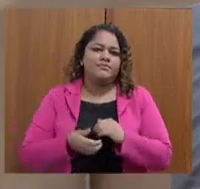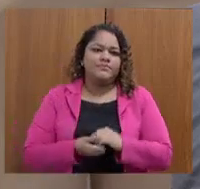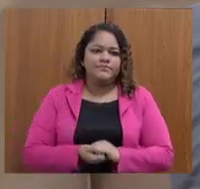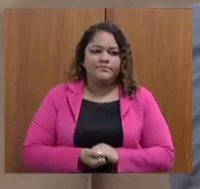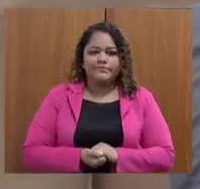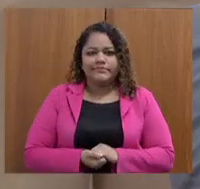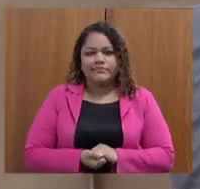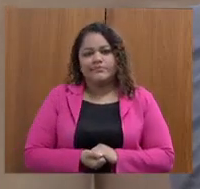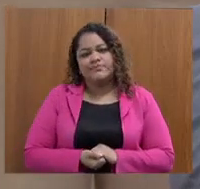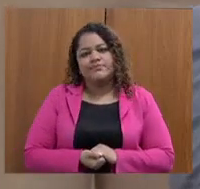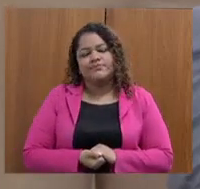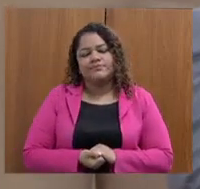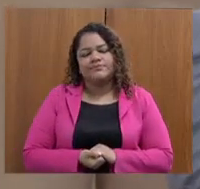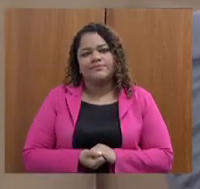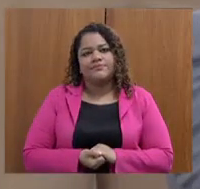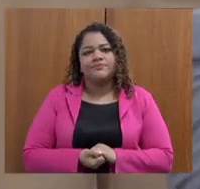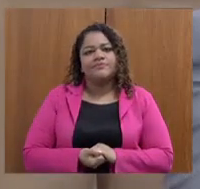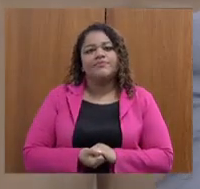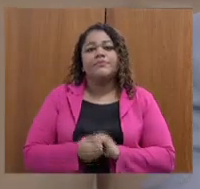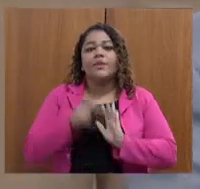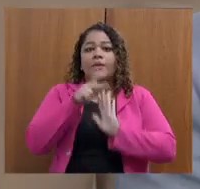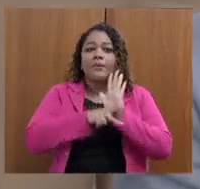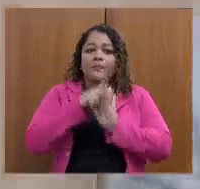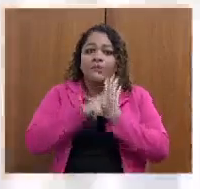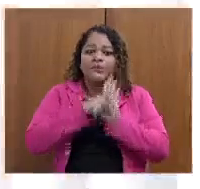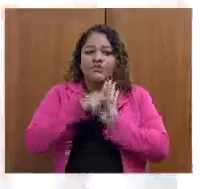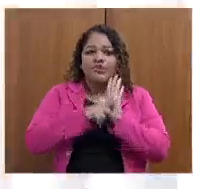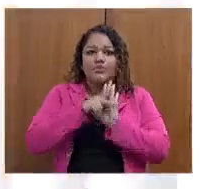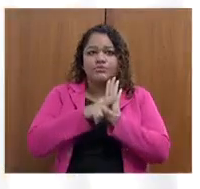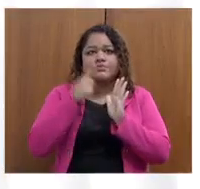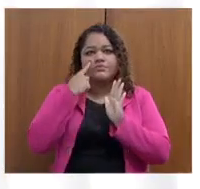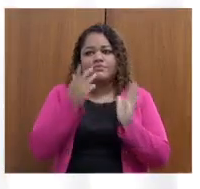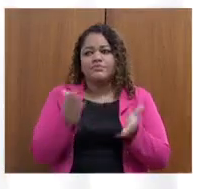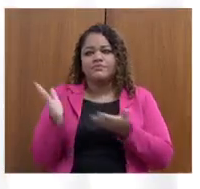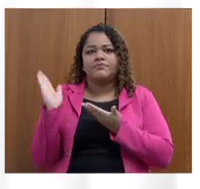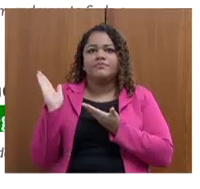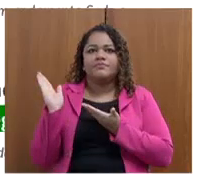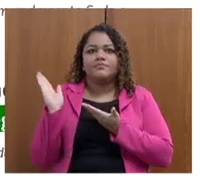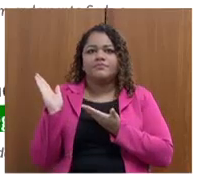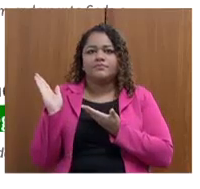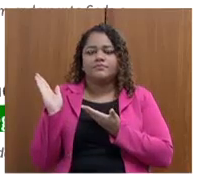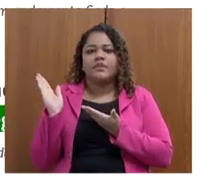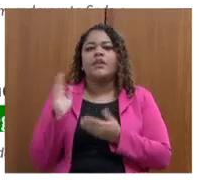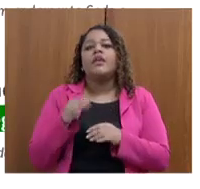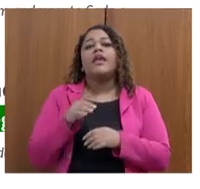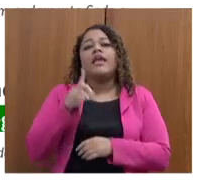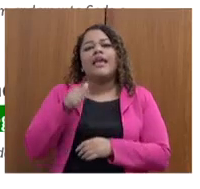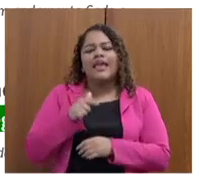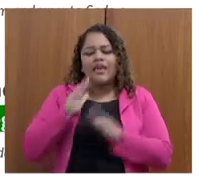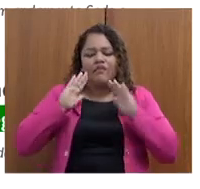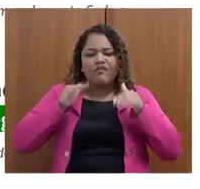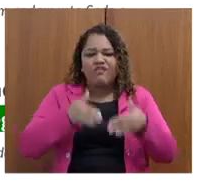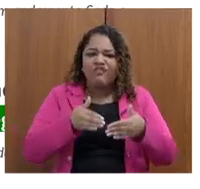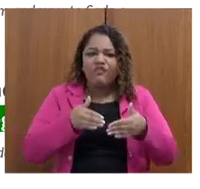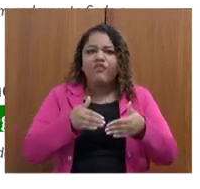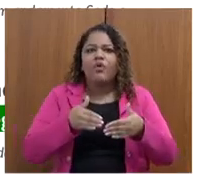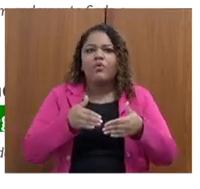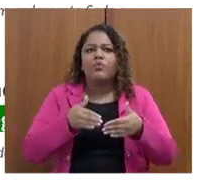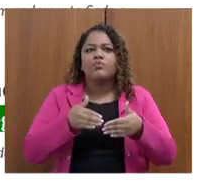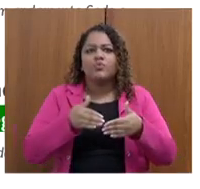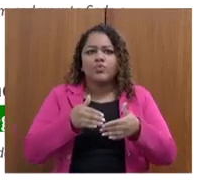projeto meninas reurb é um projeto focado em regularização fundiária nós estamos